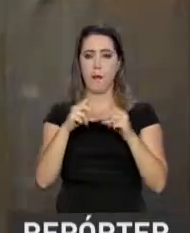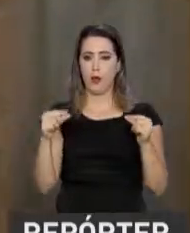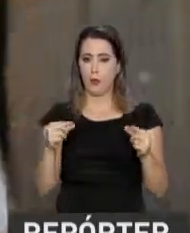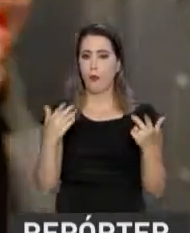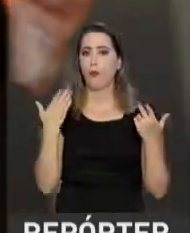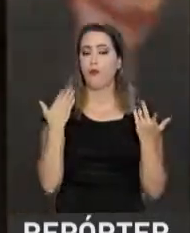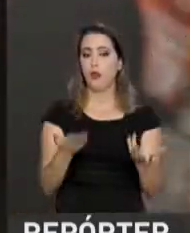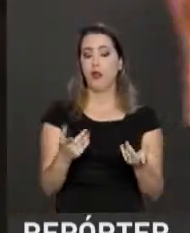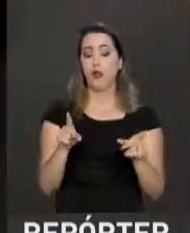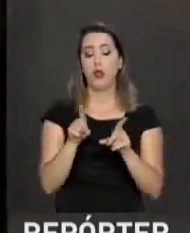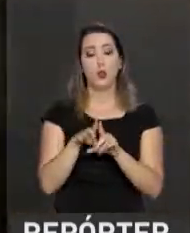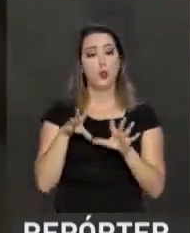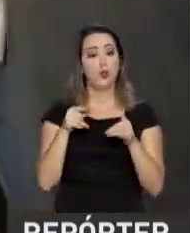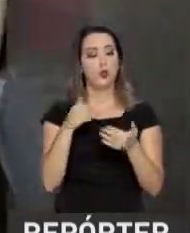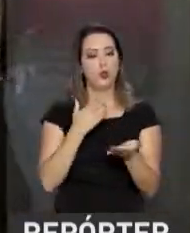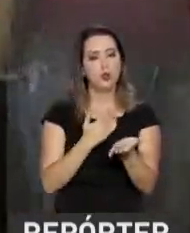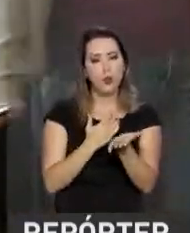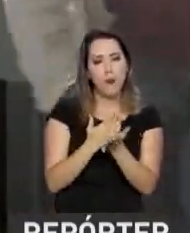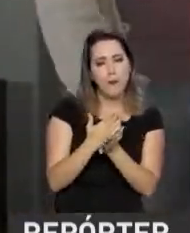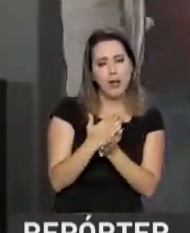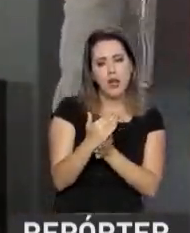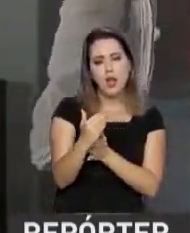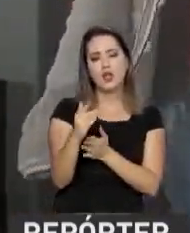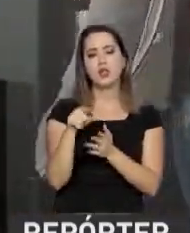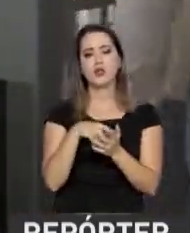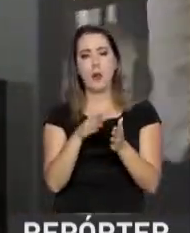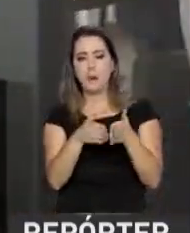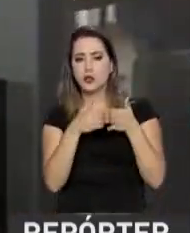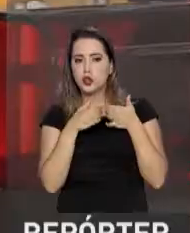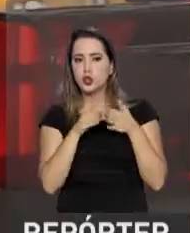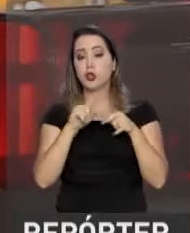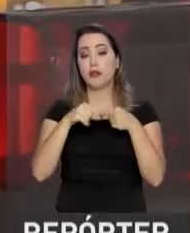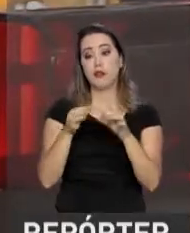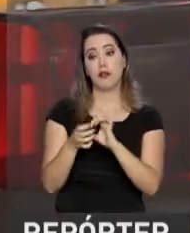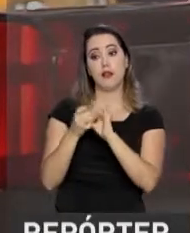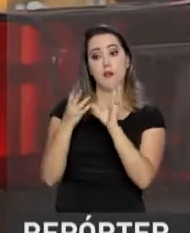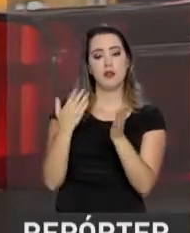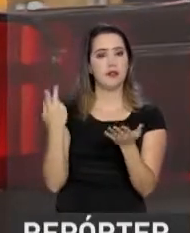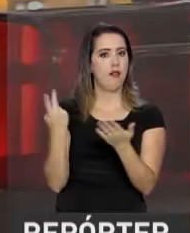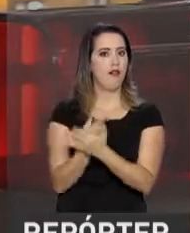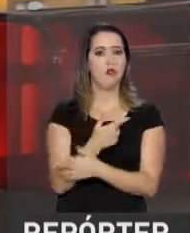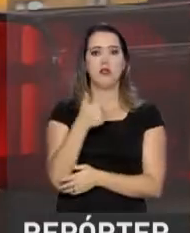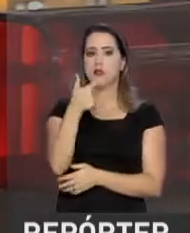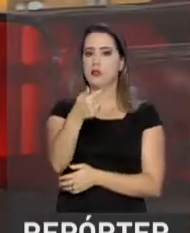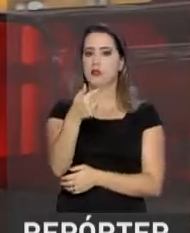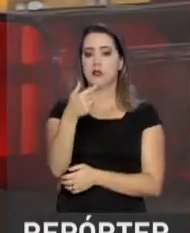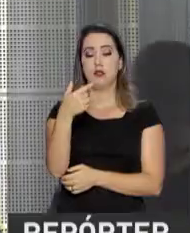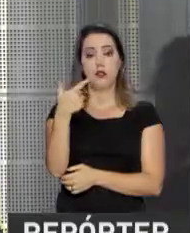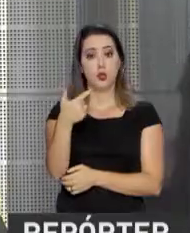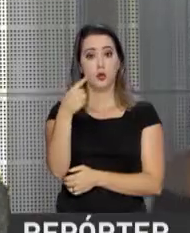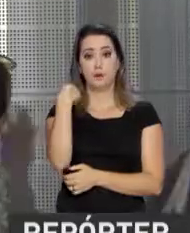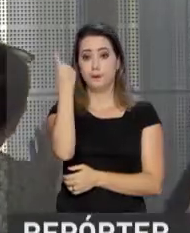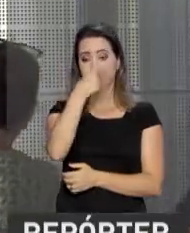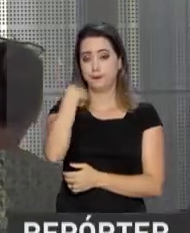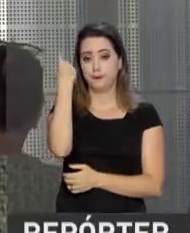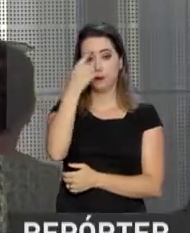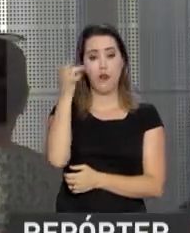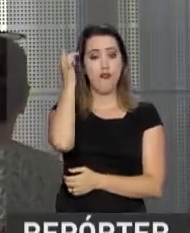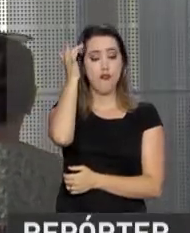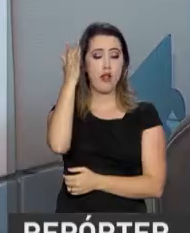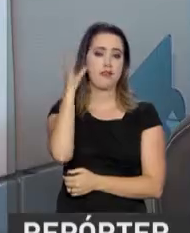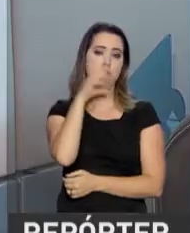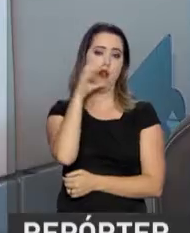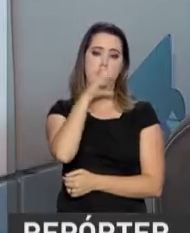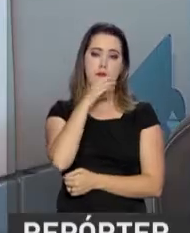o processo, desde a solicitação até a liberação do documento, ocorra em 72 horas, de maneira